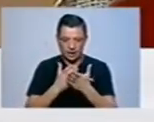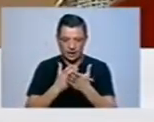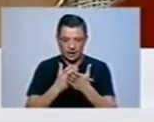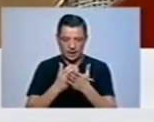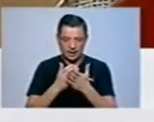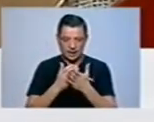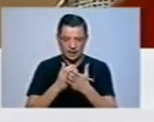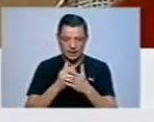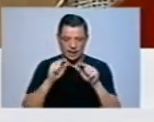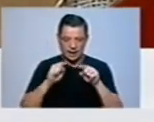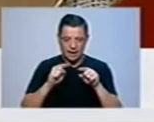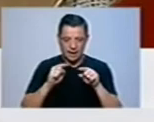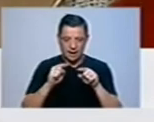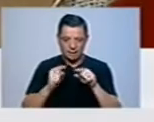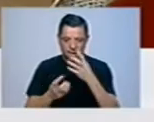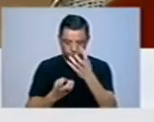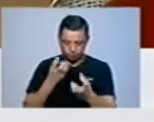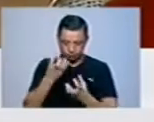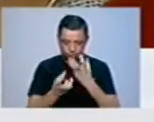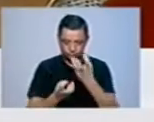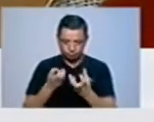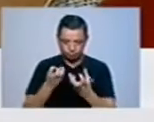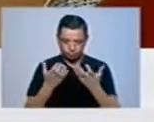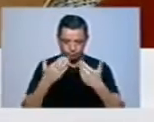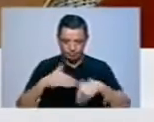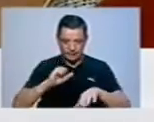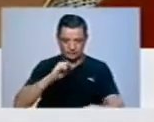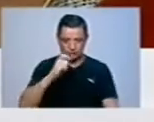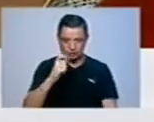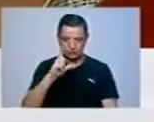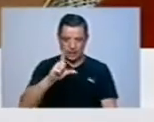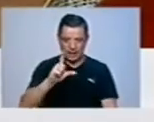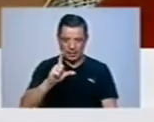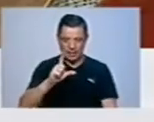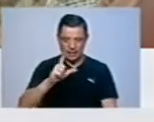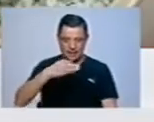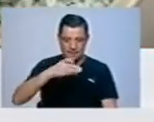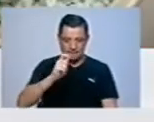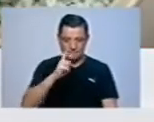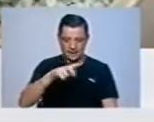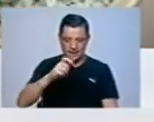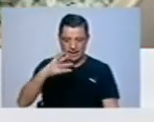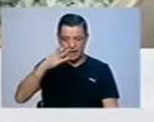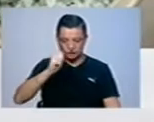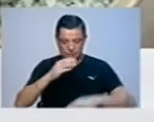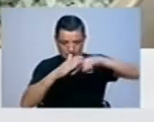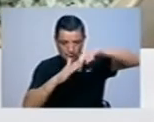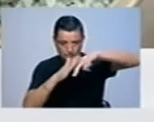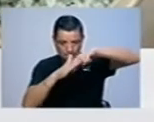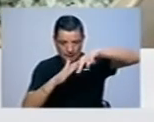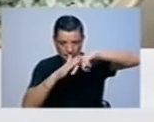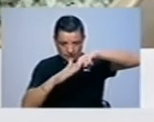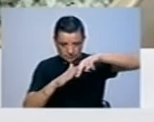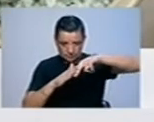para fazer infusão, não é? Infusão, sim. Mas nesse caso aqui é em gel, que é para as pernas. Uma colher de centelha asiática e